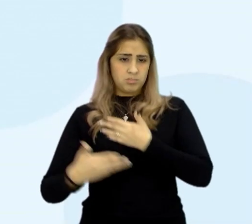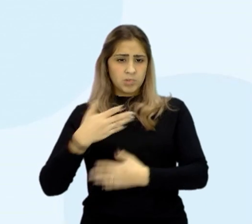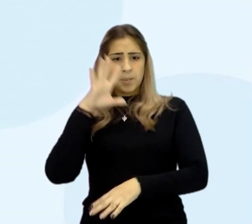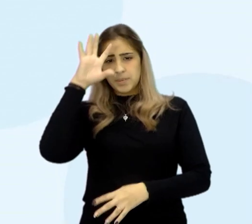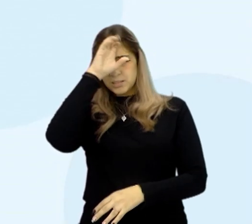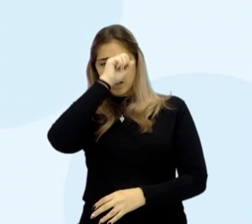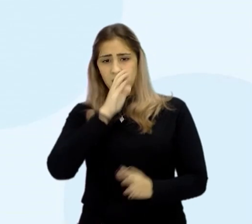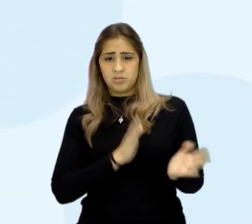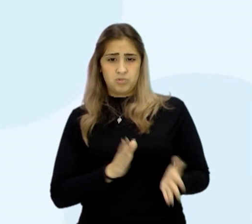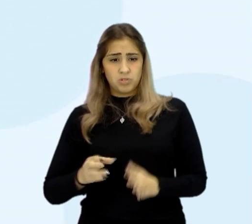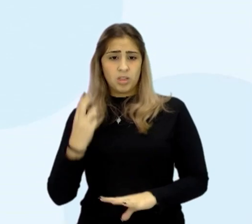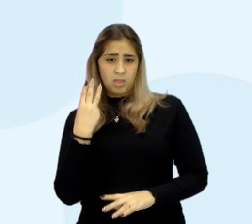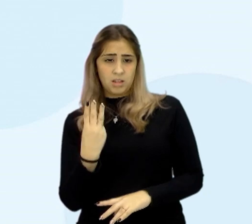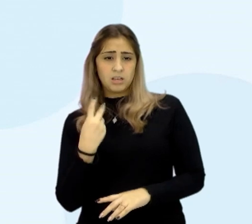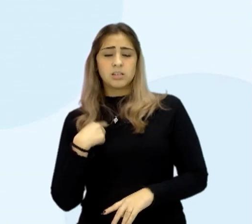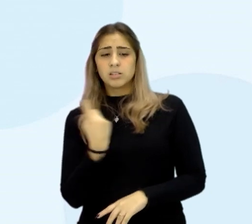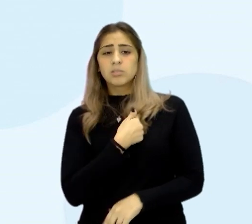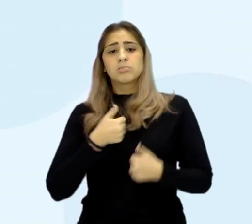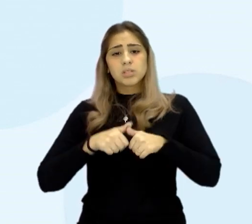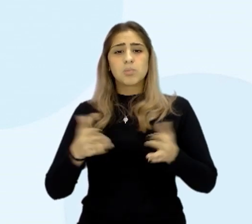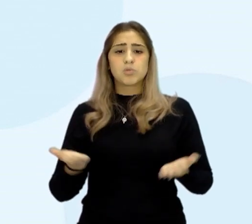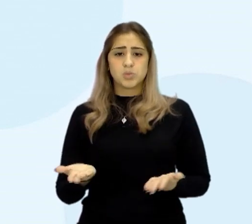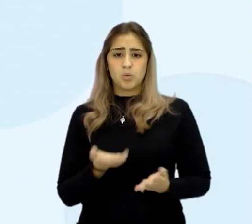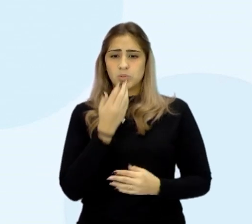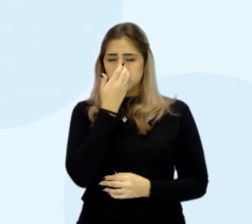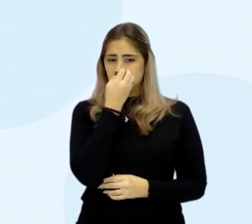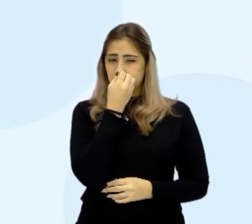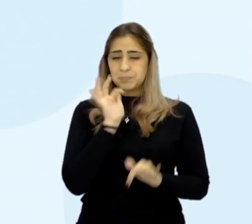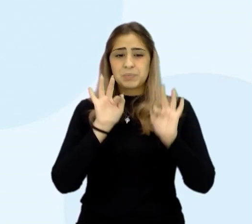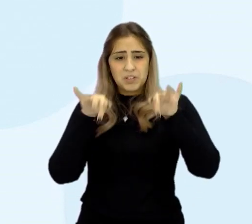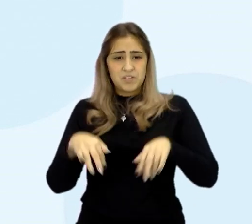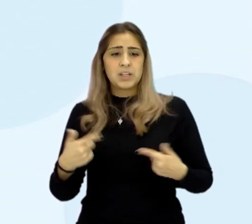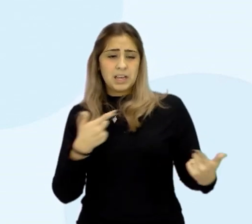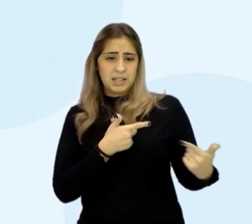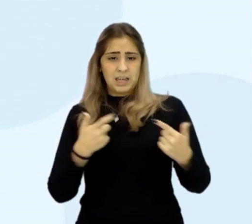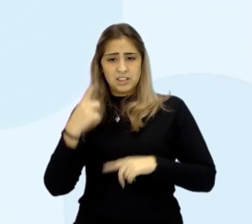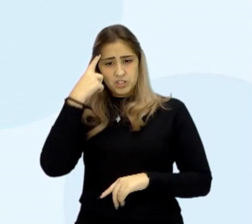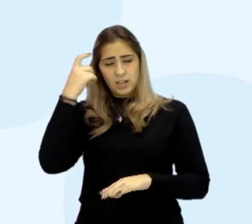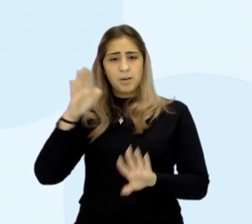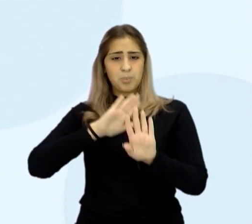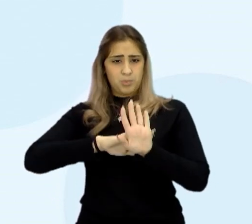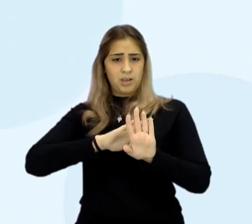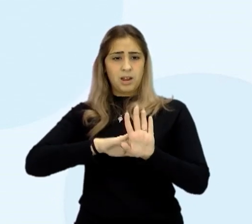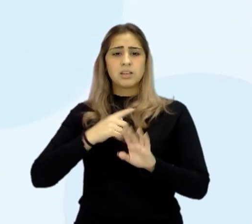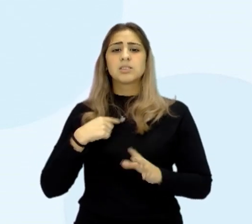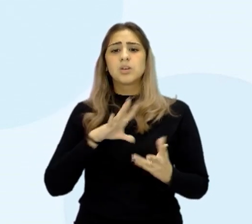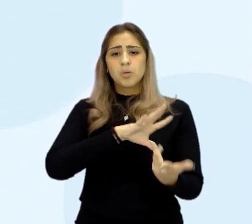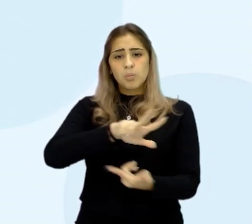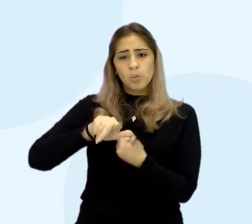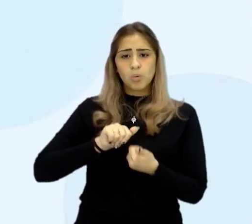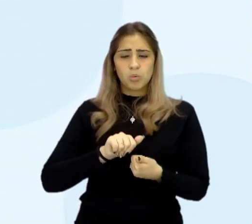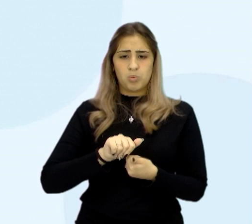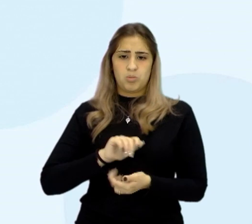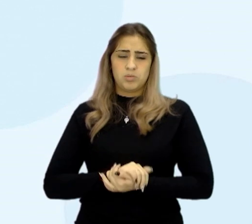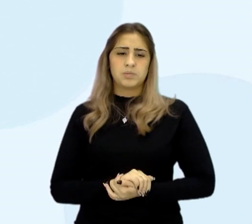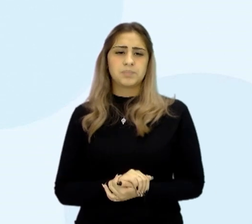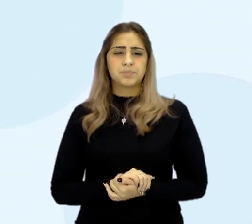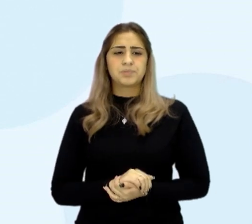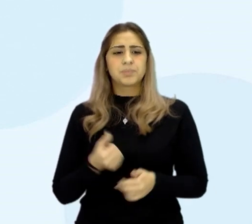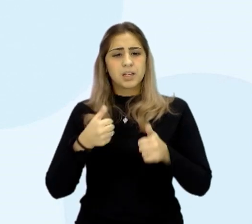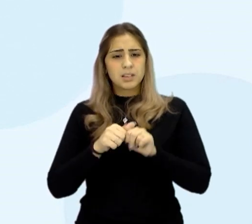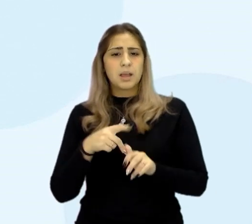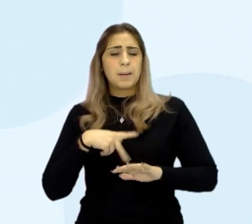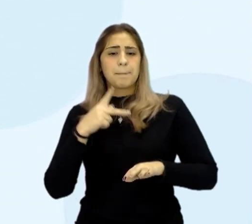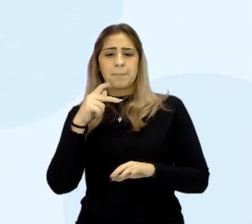aprendizagem 3, que é nessa que nós estamos agora, né? Que é o fim da Guerra Fria e o mundo globalizado. Está na